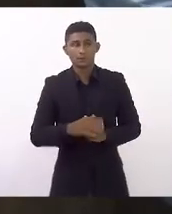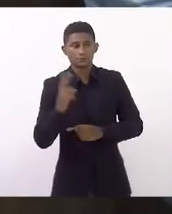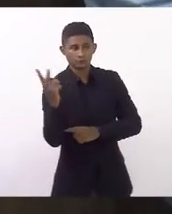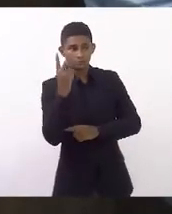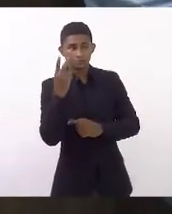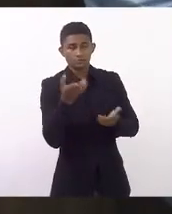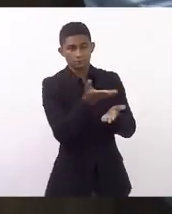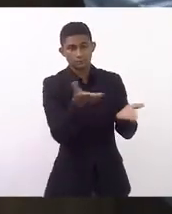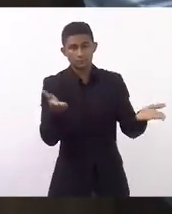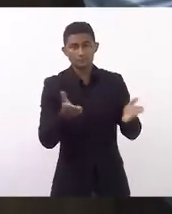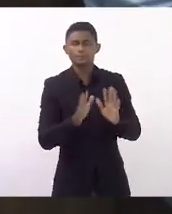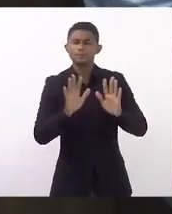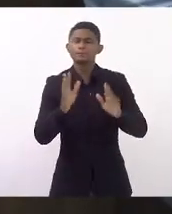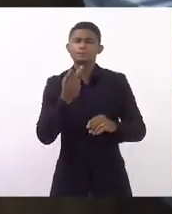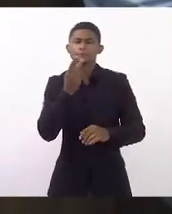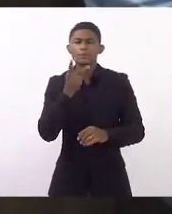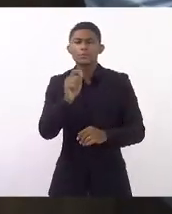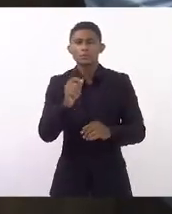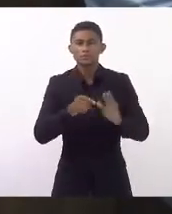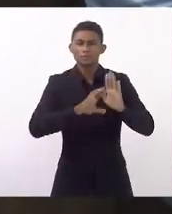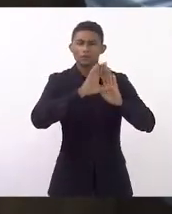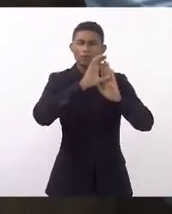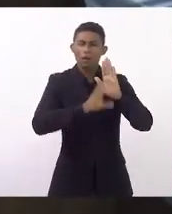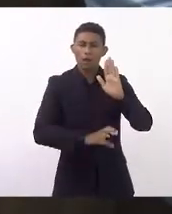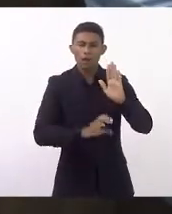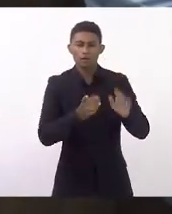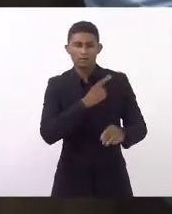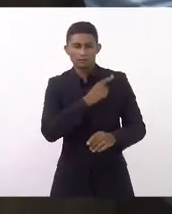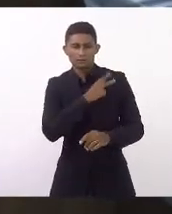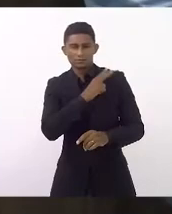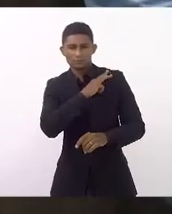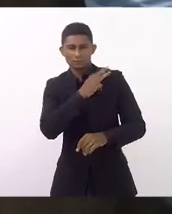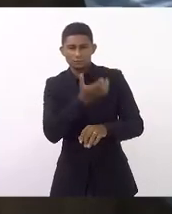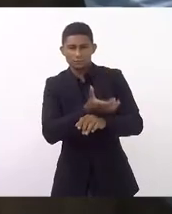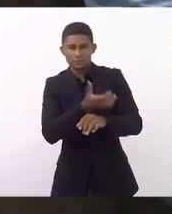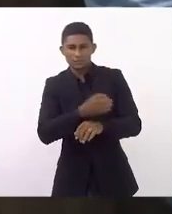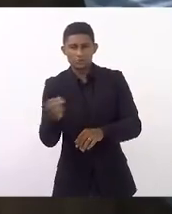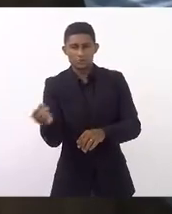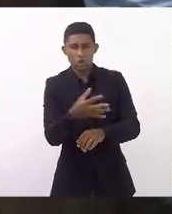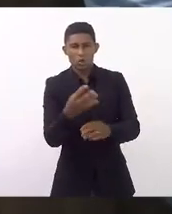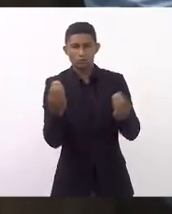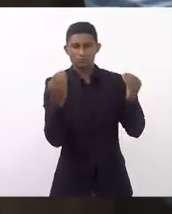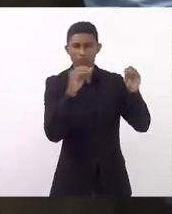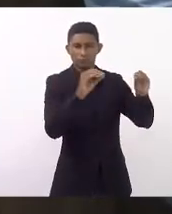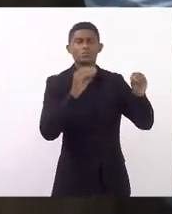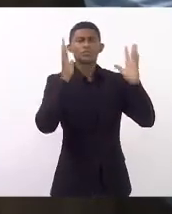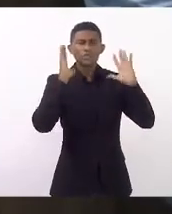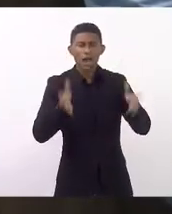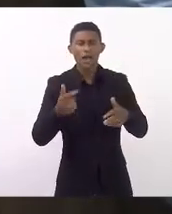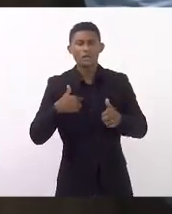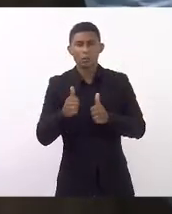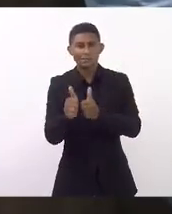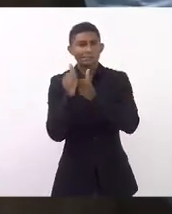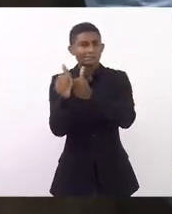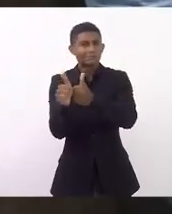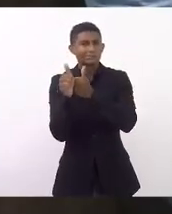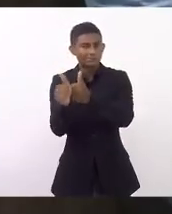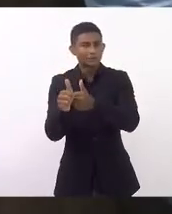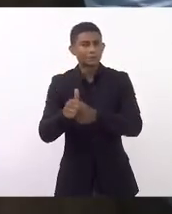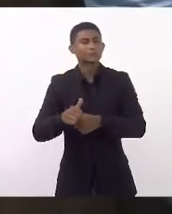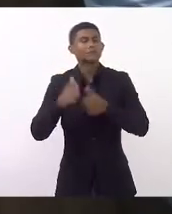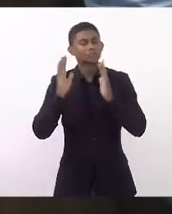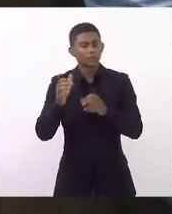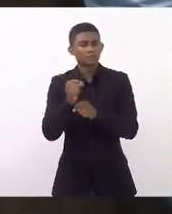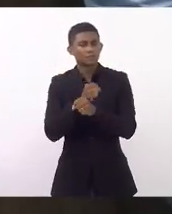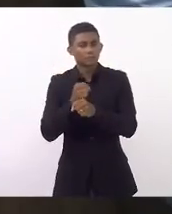Agora, falando da parte curricular, da reforma, eu acompanho esse tema há bastante tempo, acredito que é um tema necessário para o